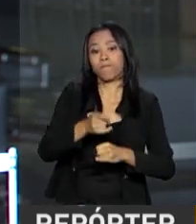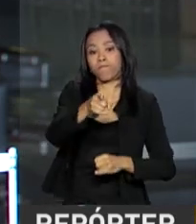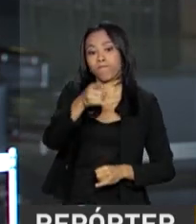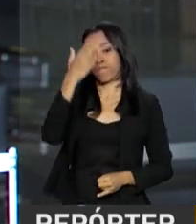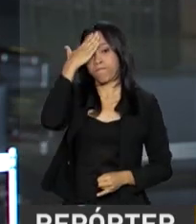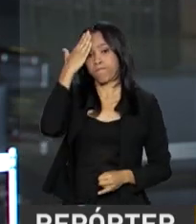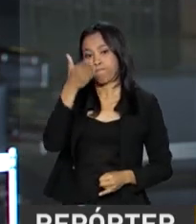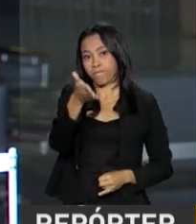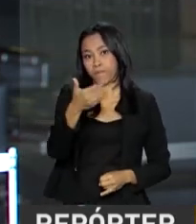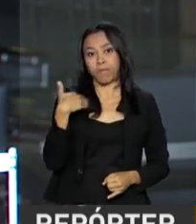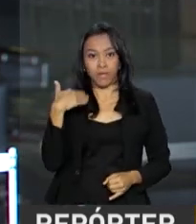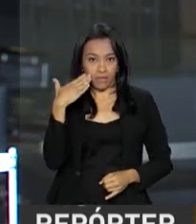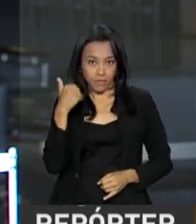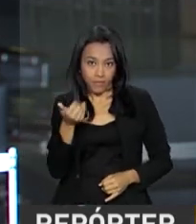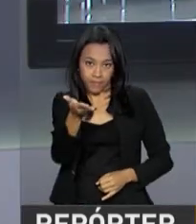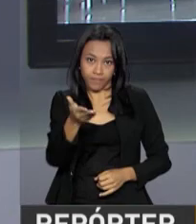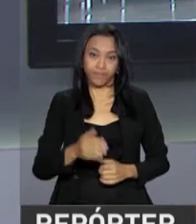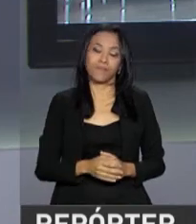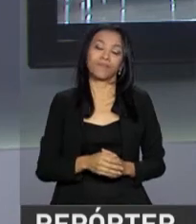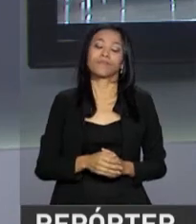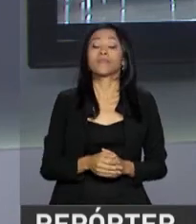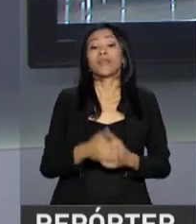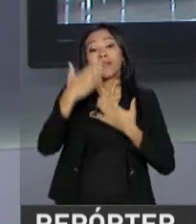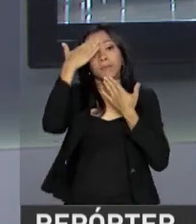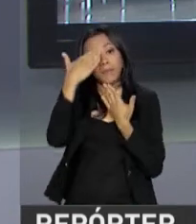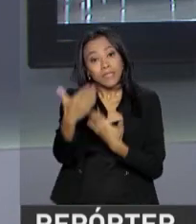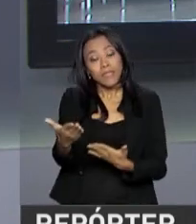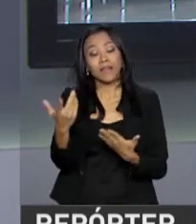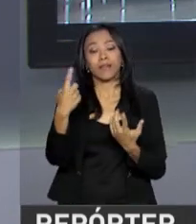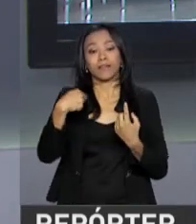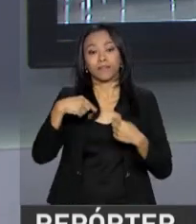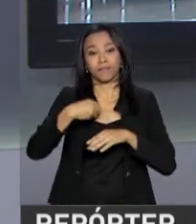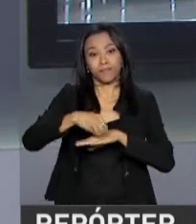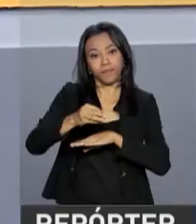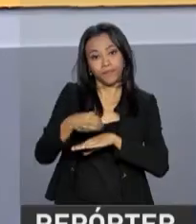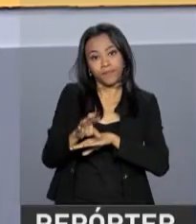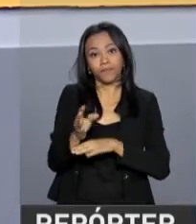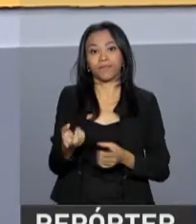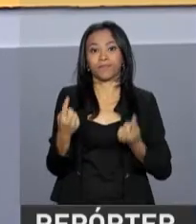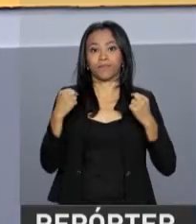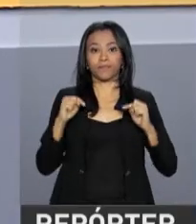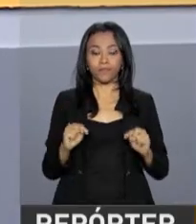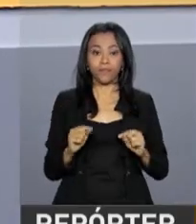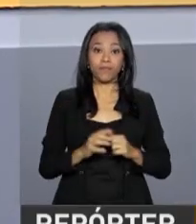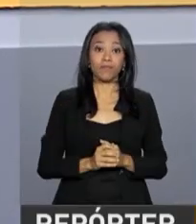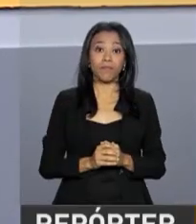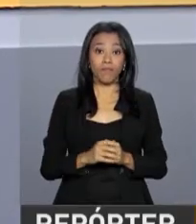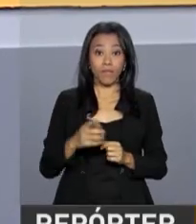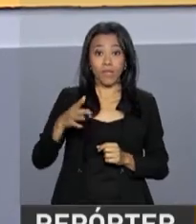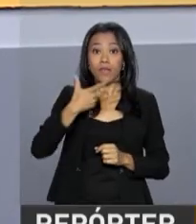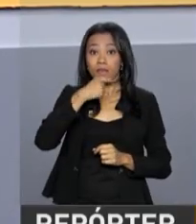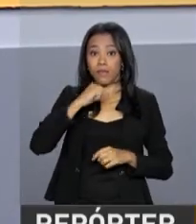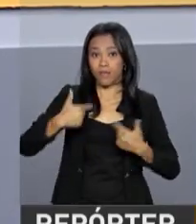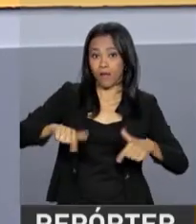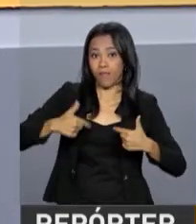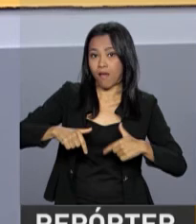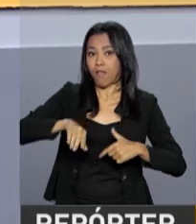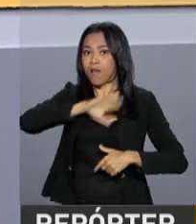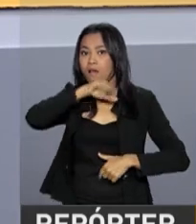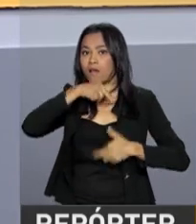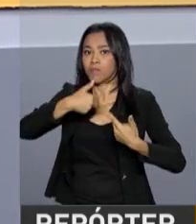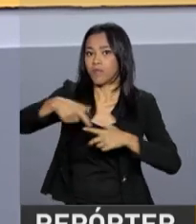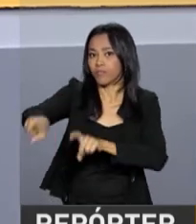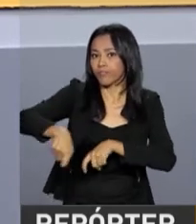cidades voltamos com você thaissa muito obrigada massa pelas suas informações pecuaristas de todo o país e